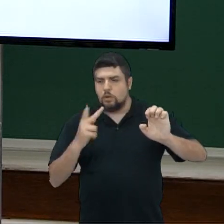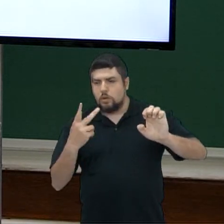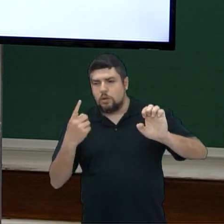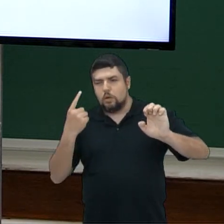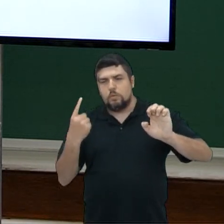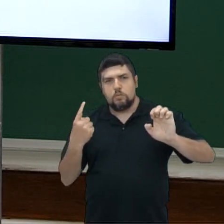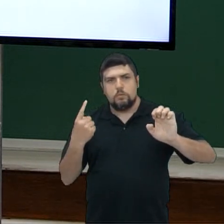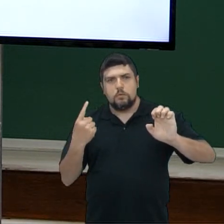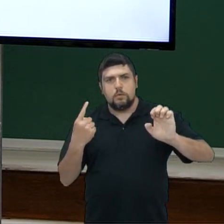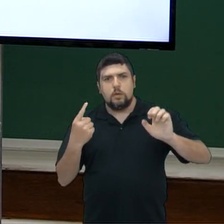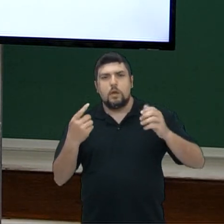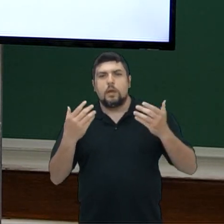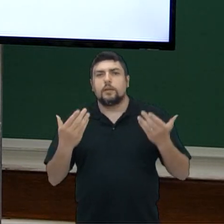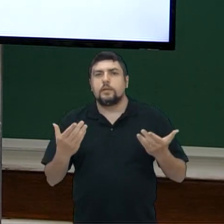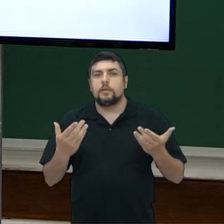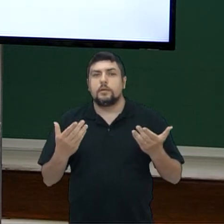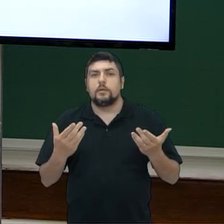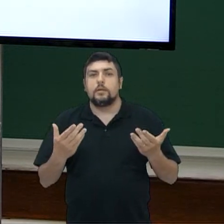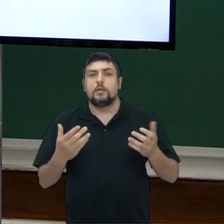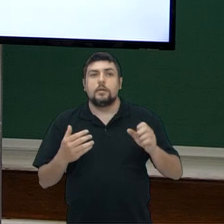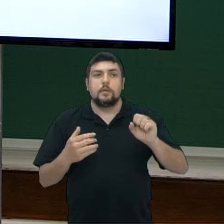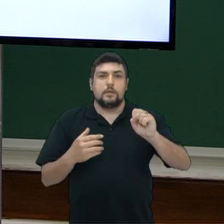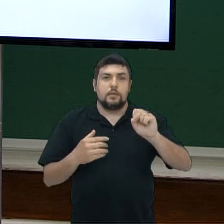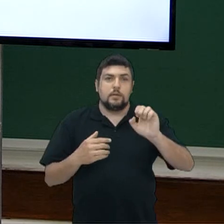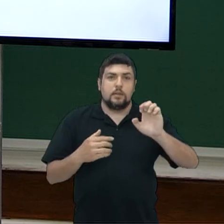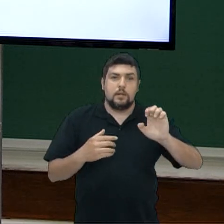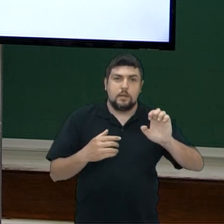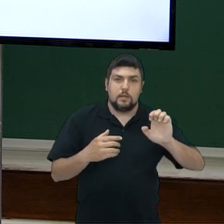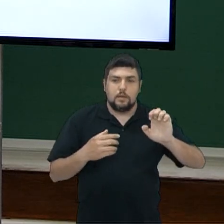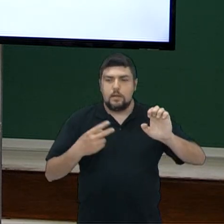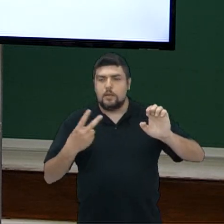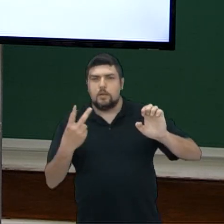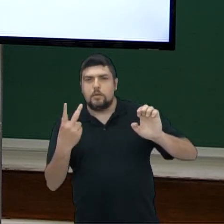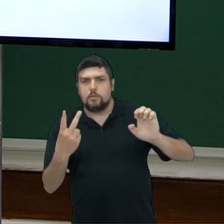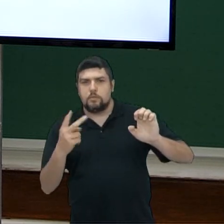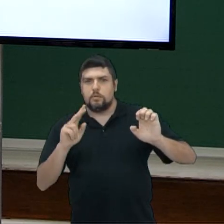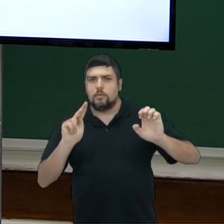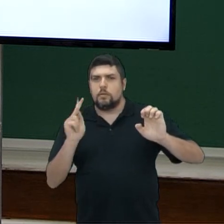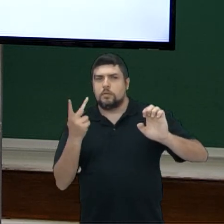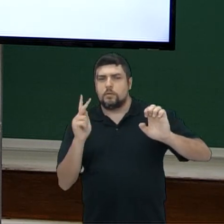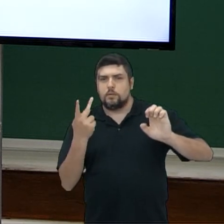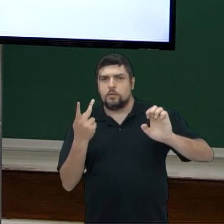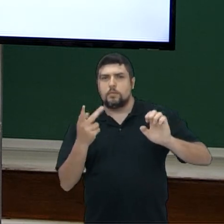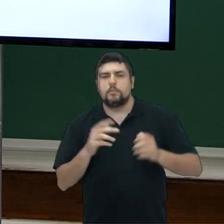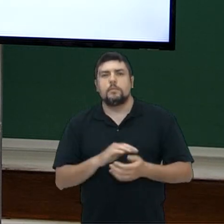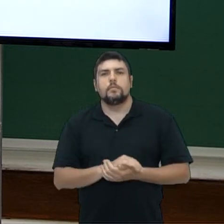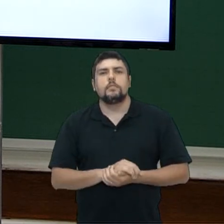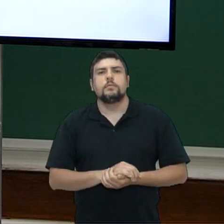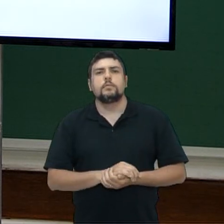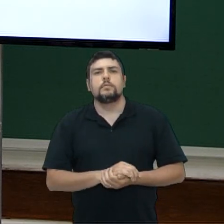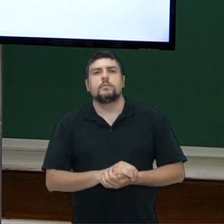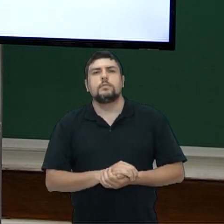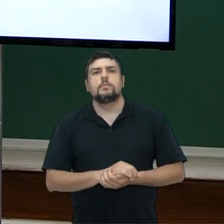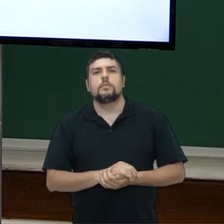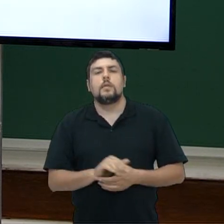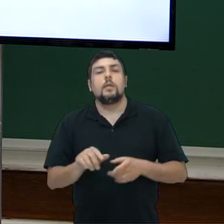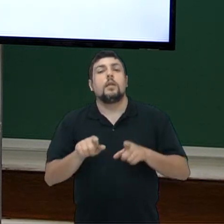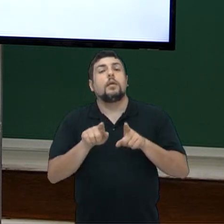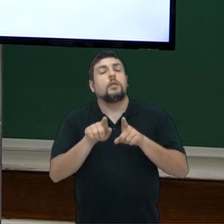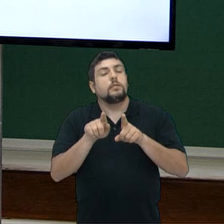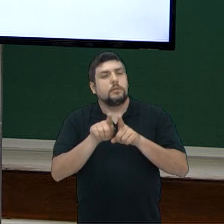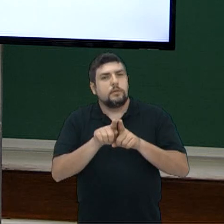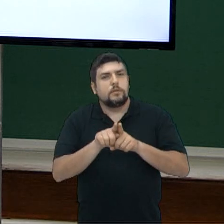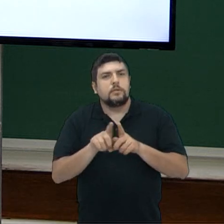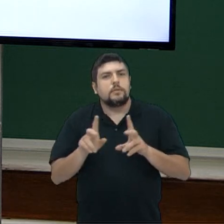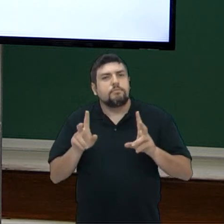Então eu uso um átomo de selênio e 2 átomos de hidrogênio. E a mesma coisa,